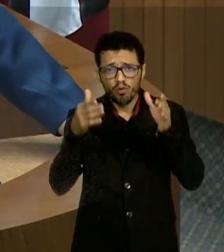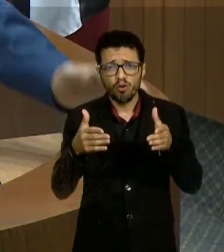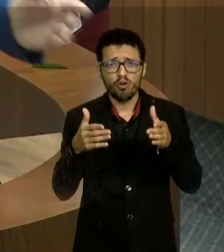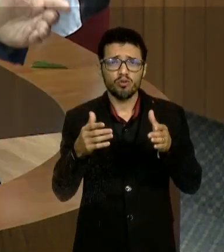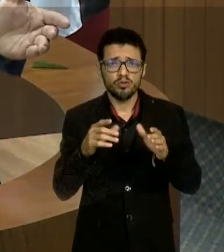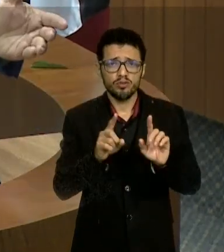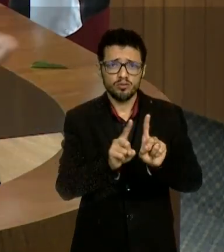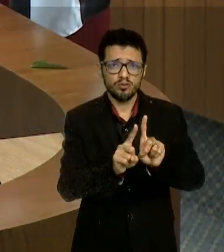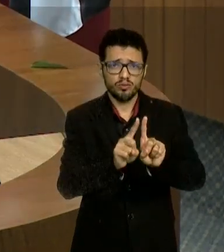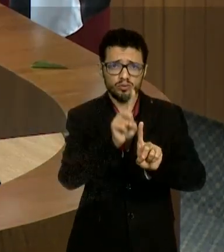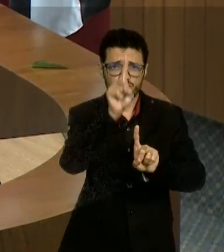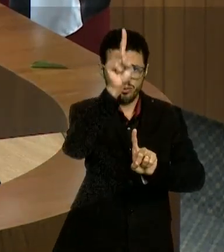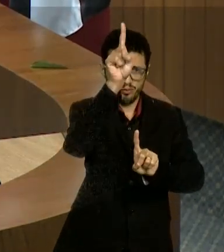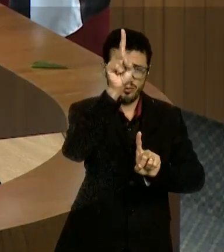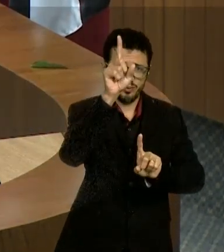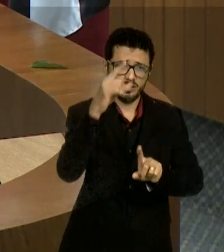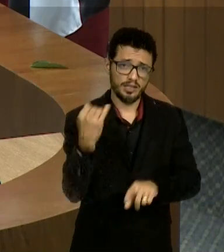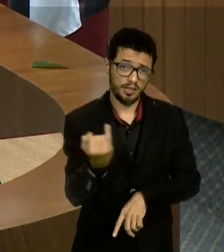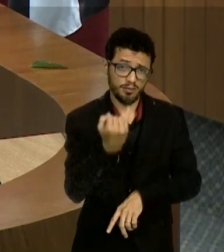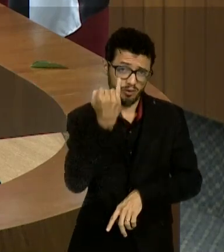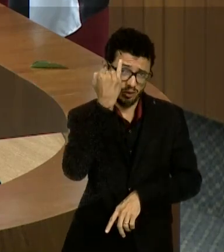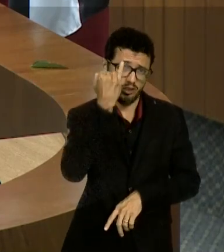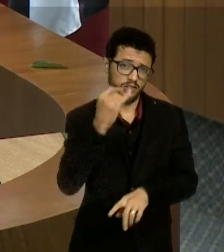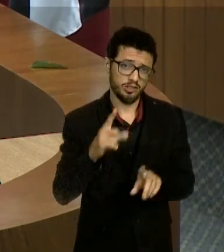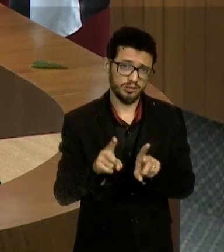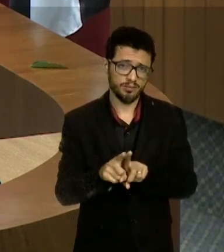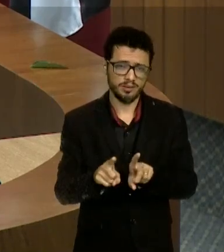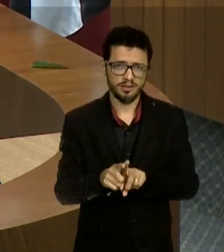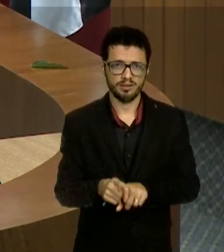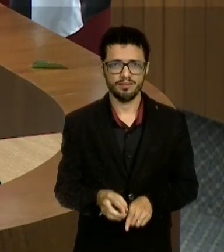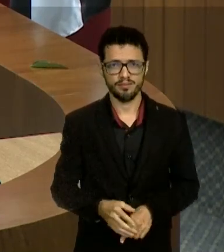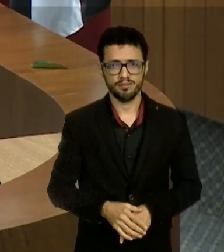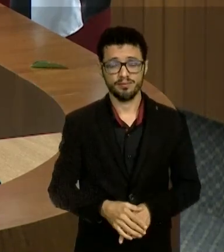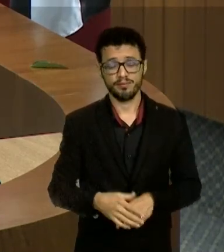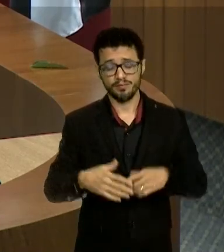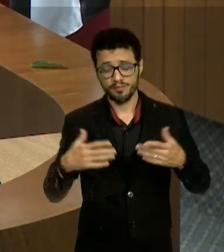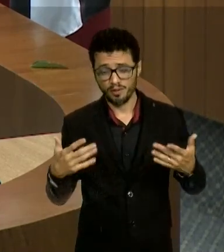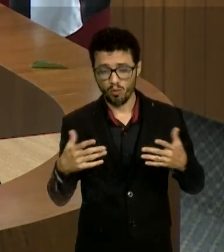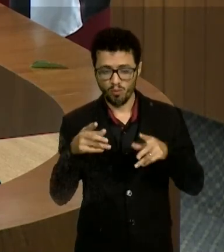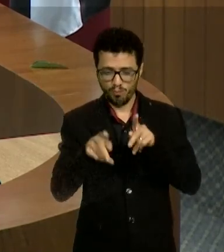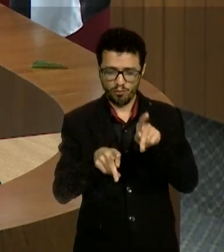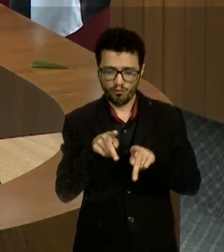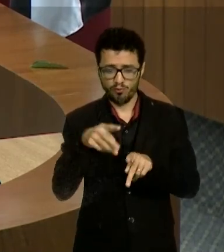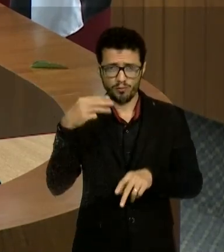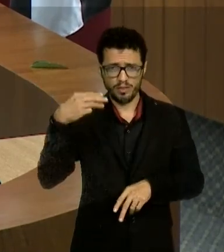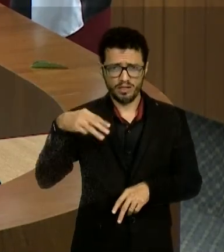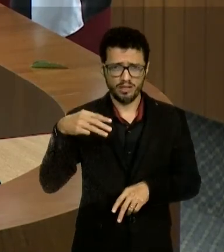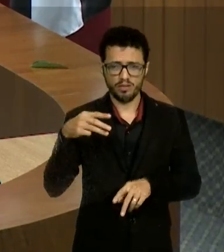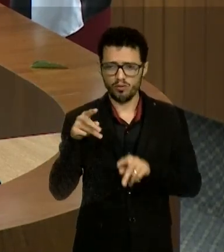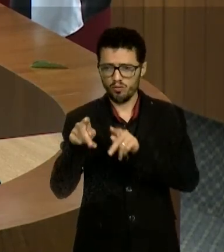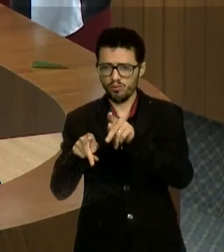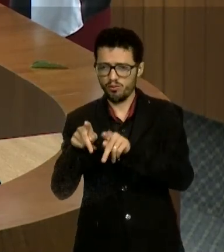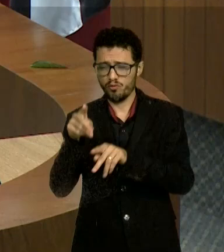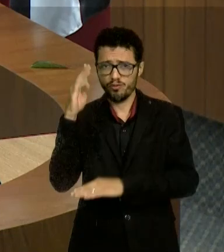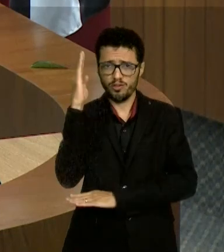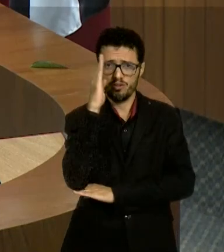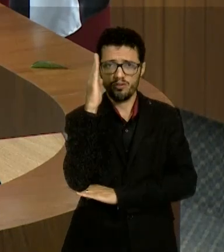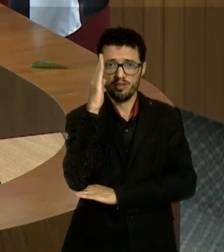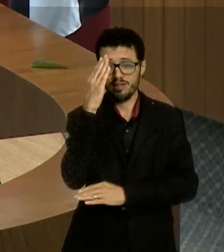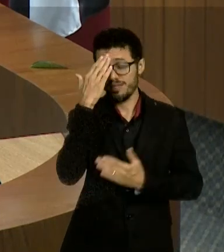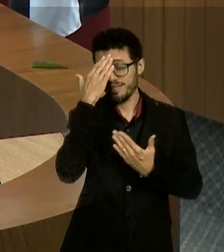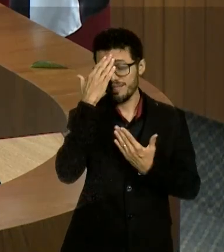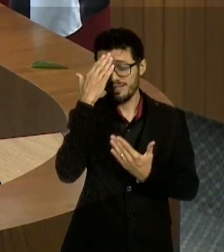foguetes. Por isso, o povo do Maranhão, o povo de Alcântara, agradece muito